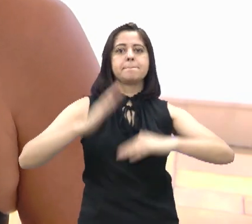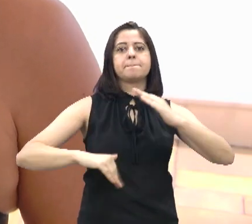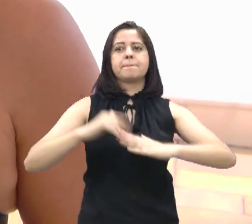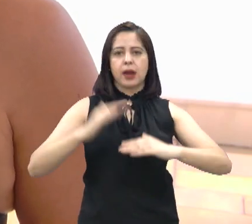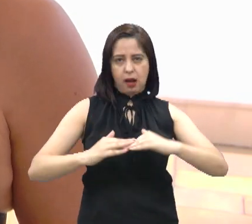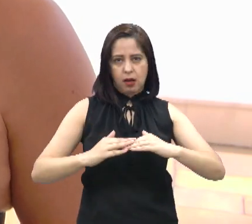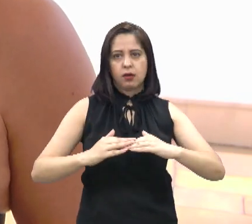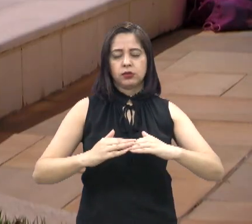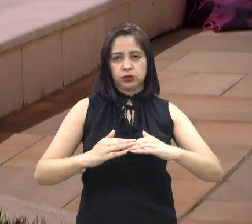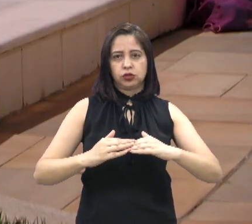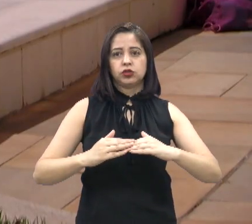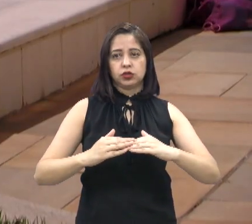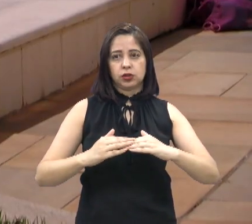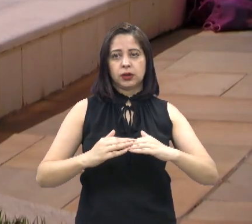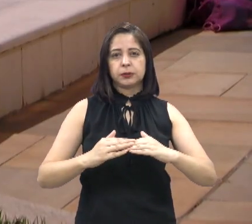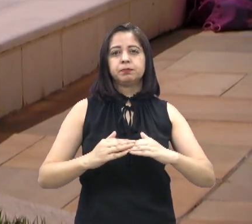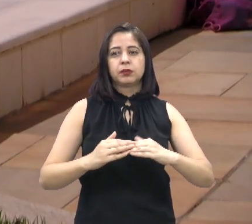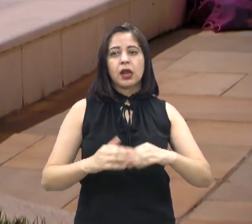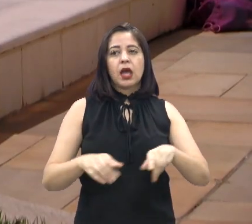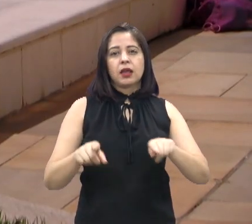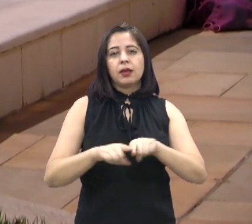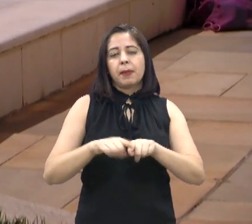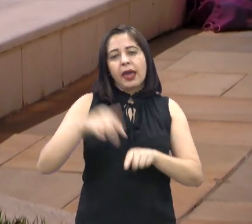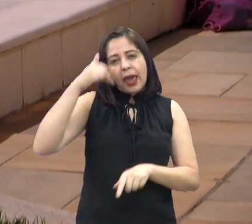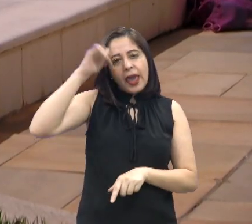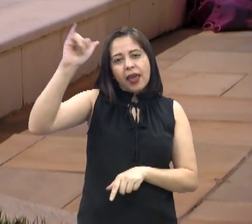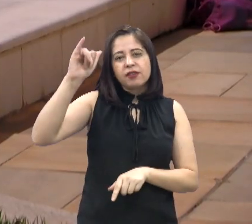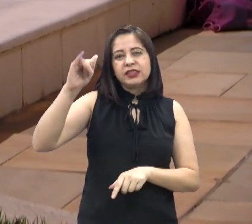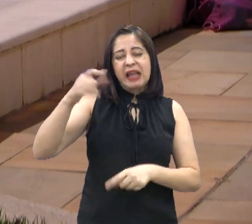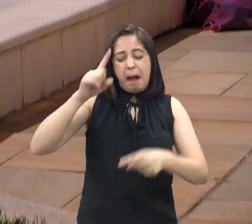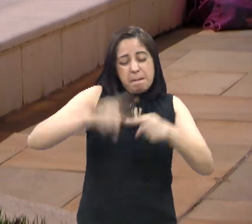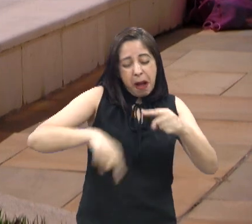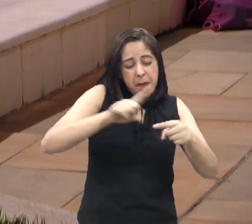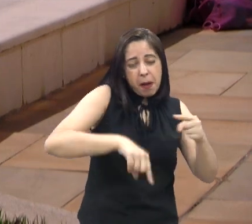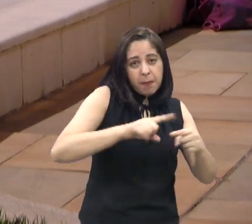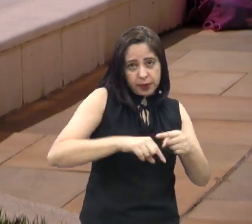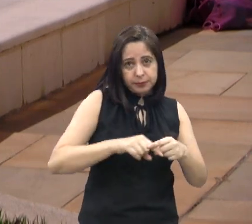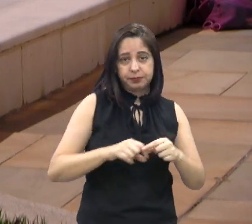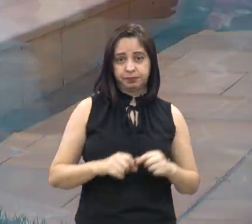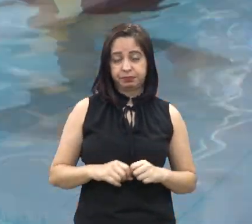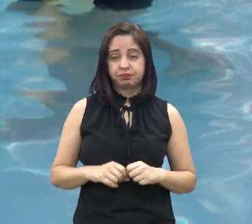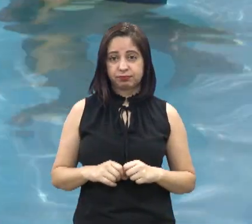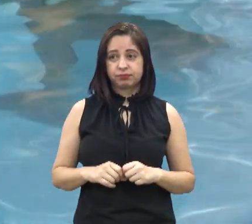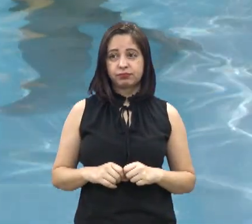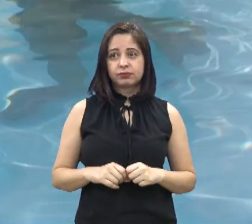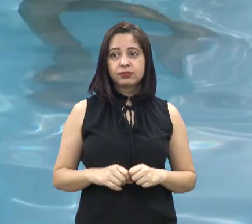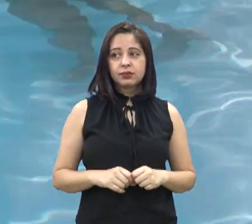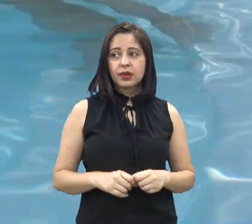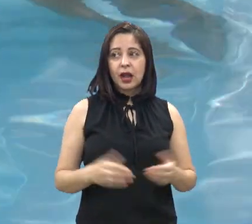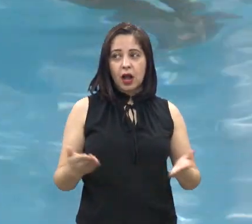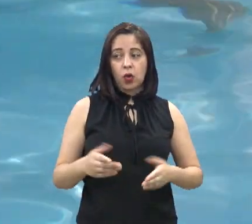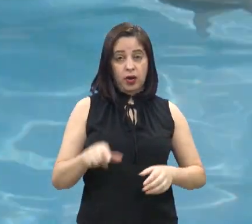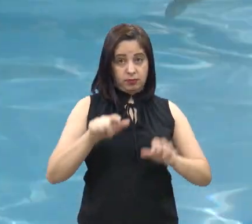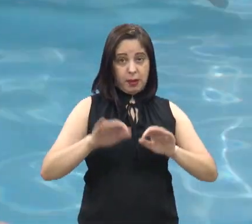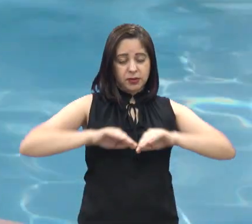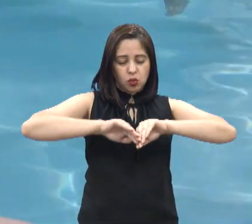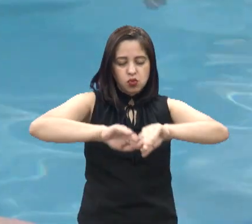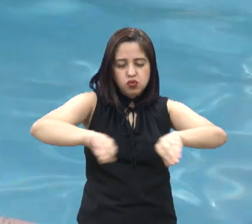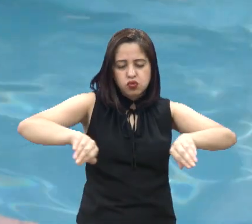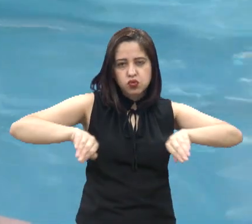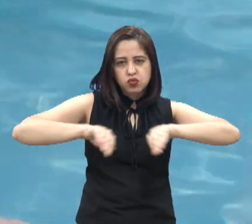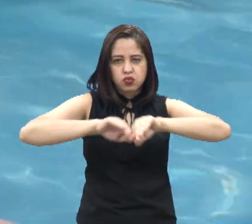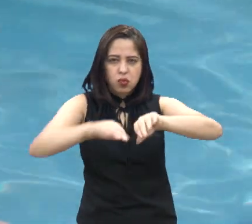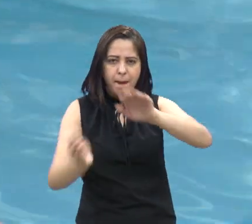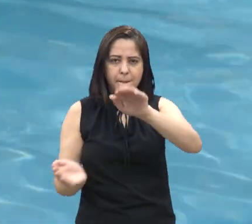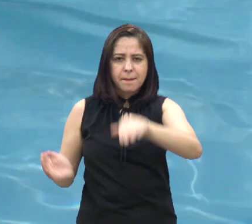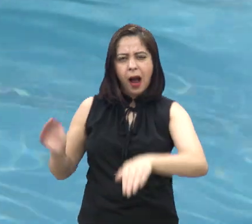com menos restrição. O principal benefício do fato de a gente colocar alguém dentro da água, independente da idade, né? E aqui no